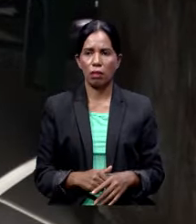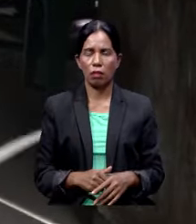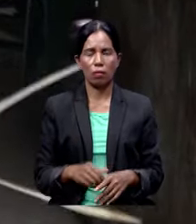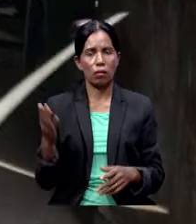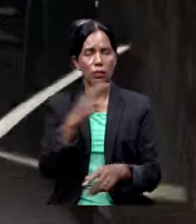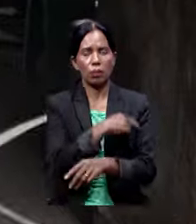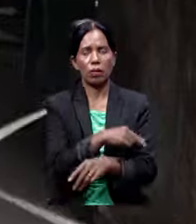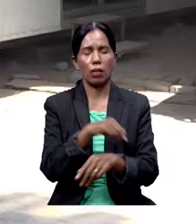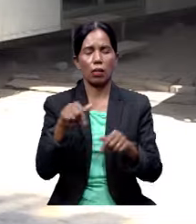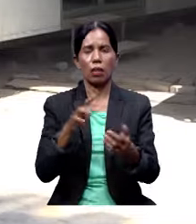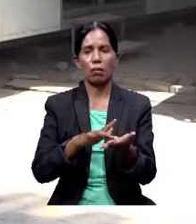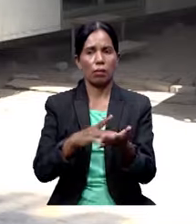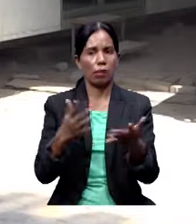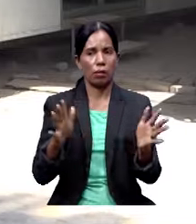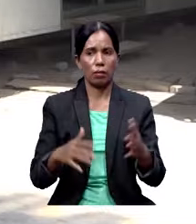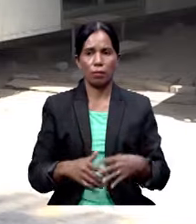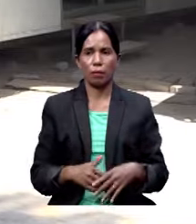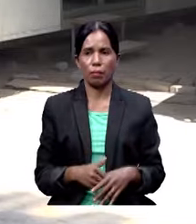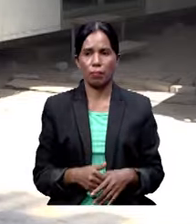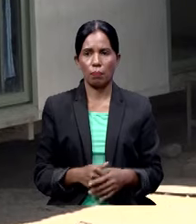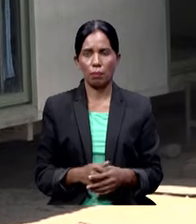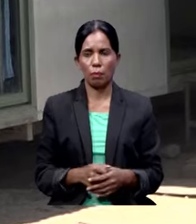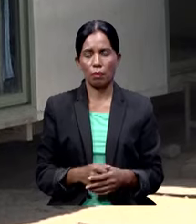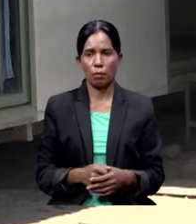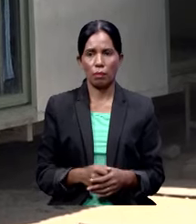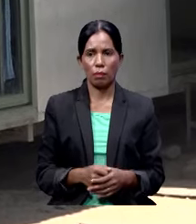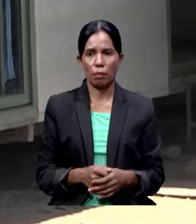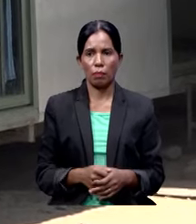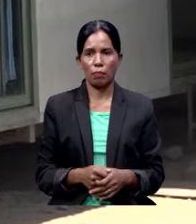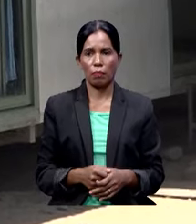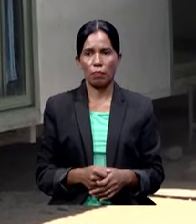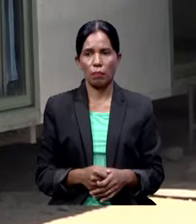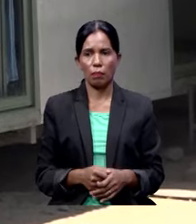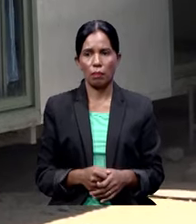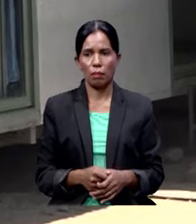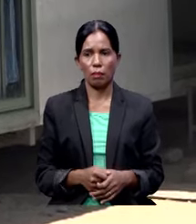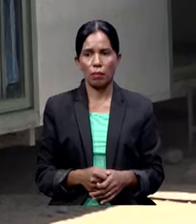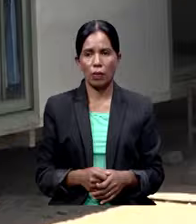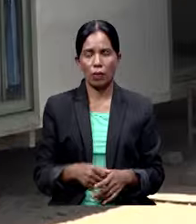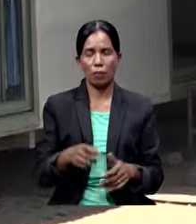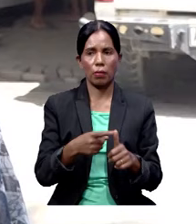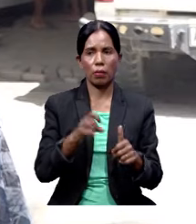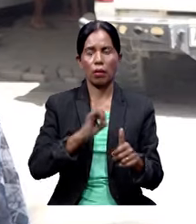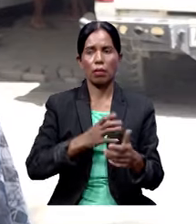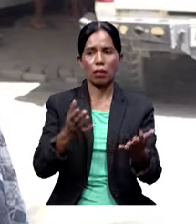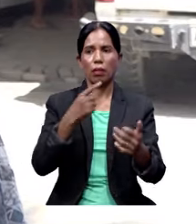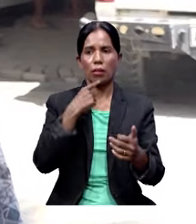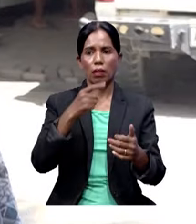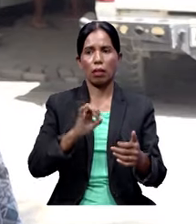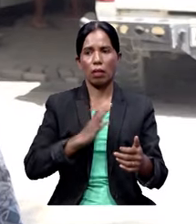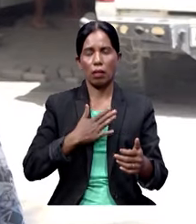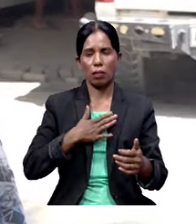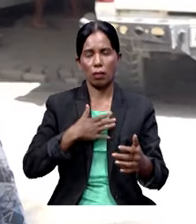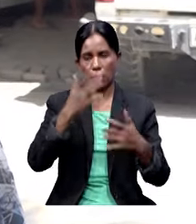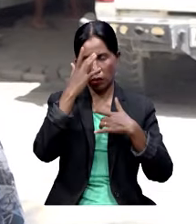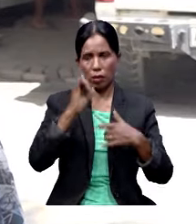Mama primeiro há uma cara que está tete de Rani Moras nem vejam mais